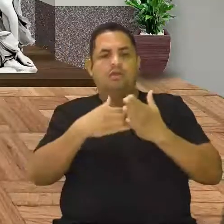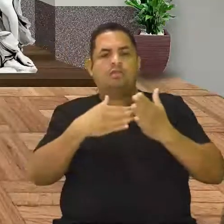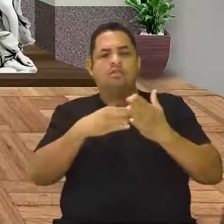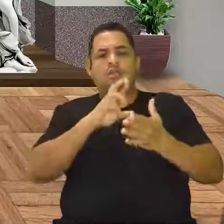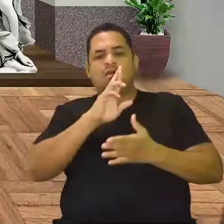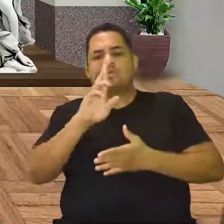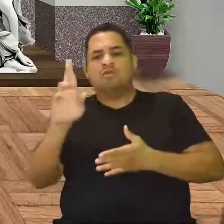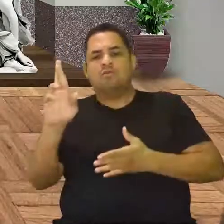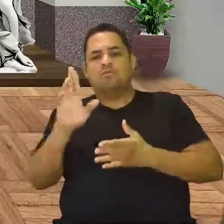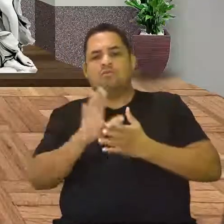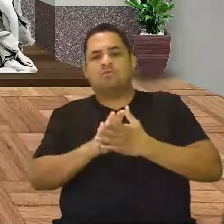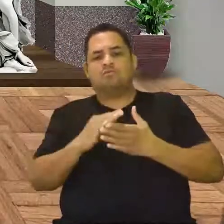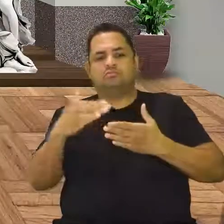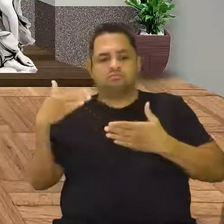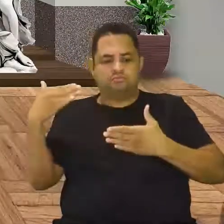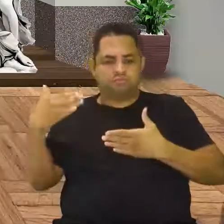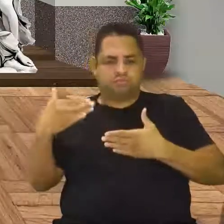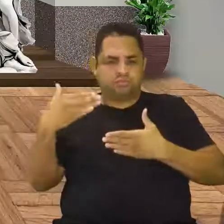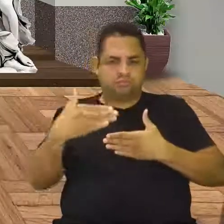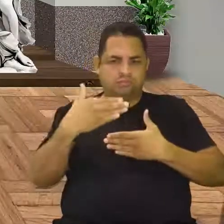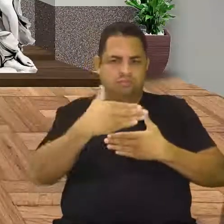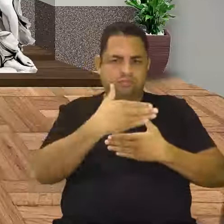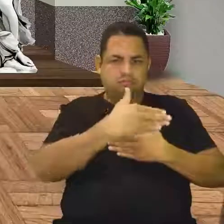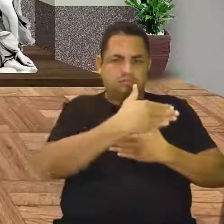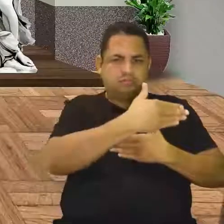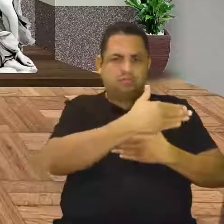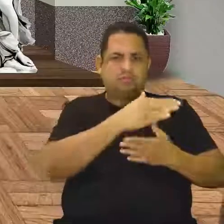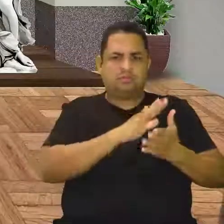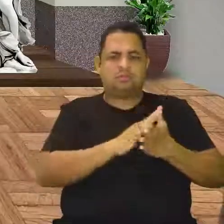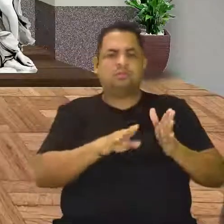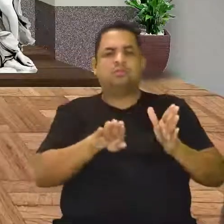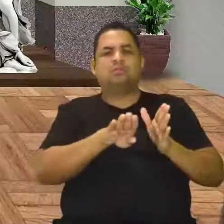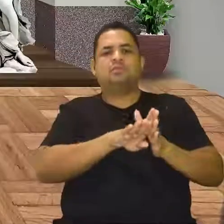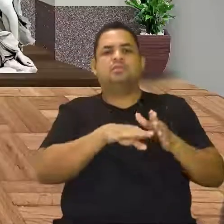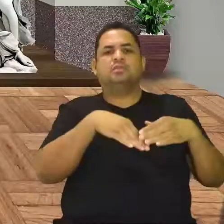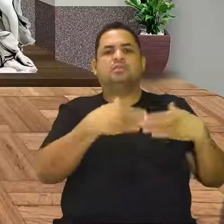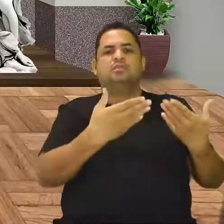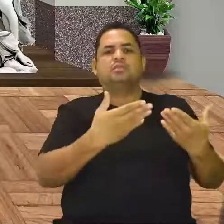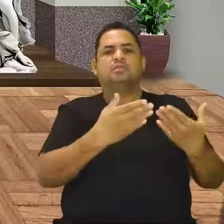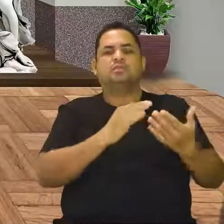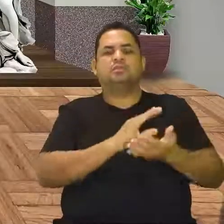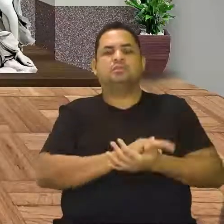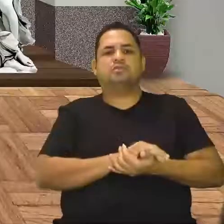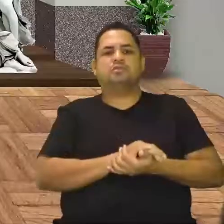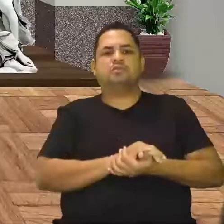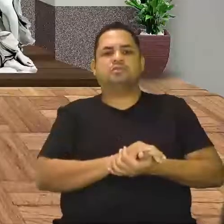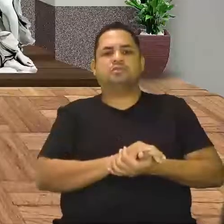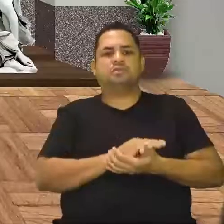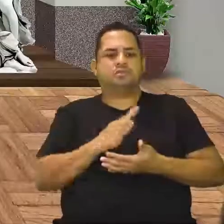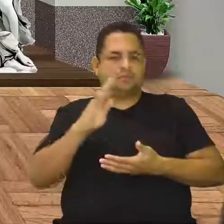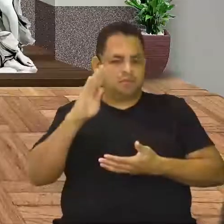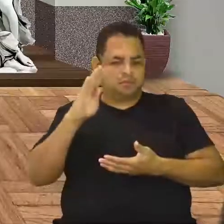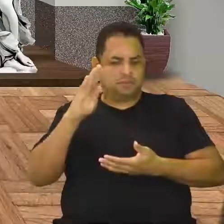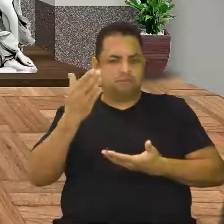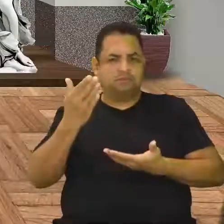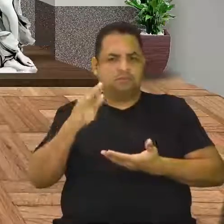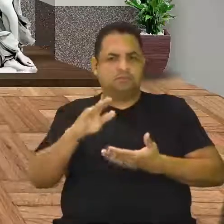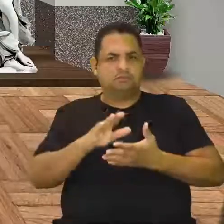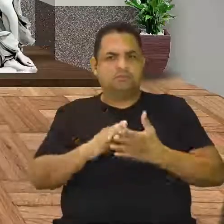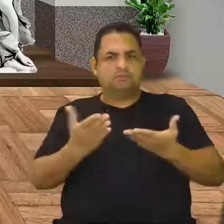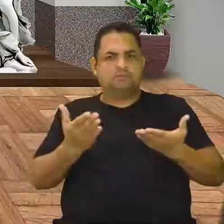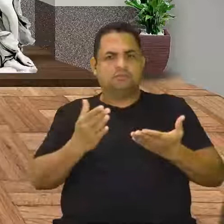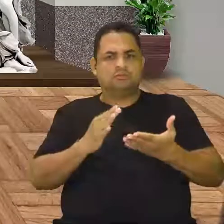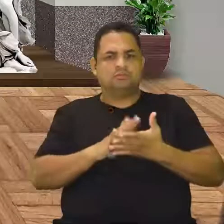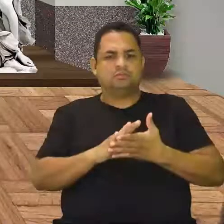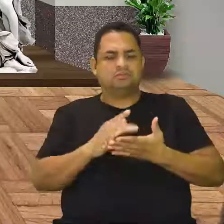ele sai Numa estação do ano e vai chegar numa outra tô com saudade não vou levar